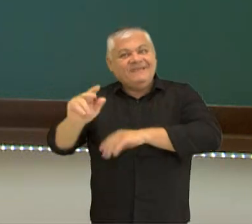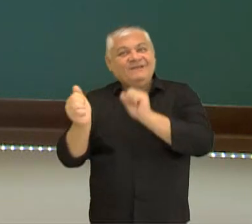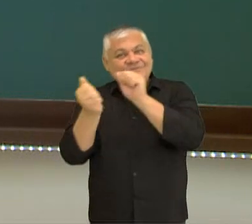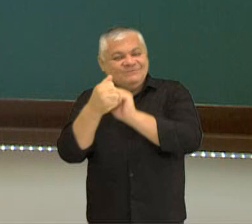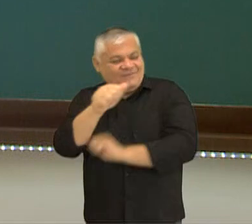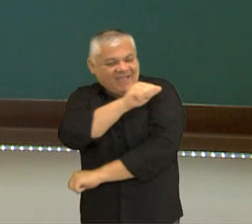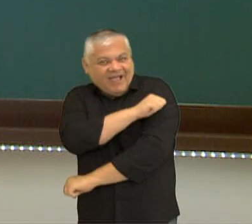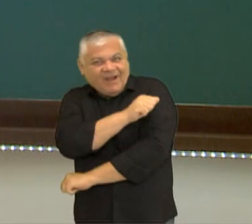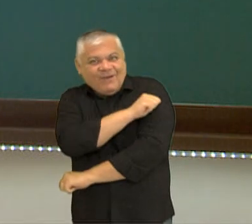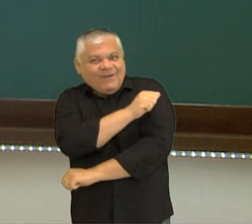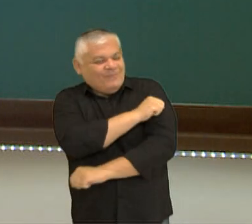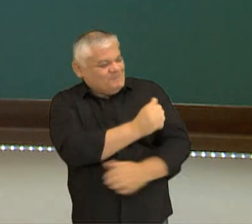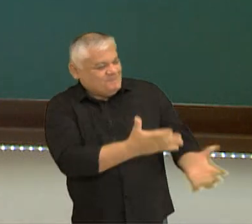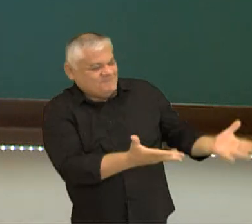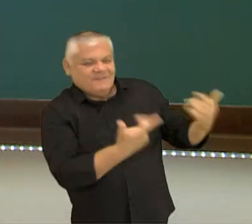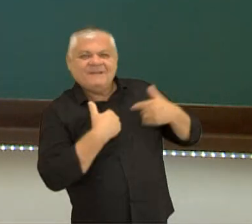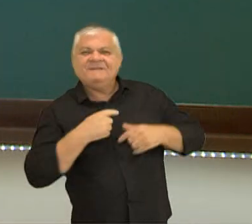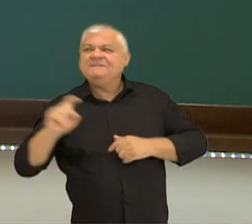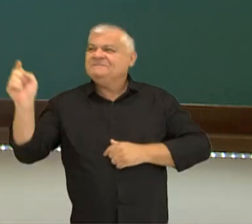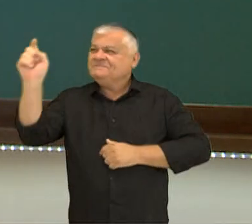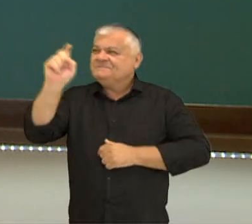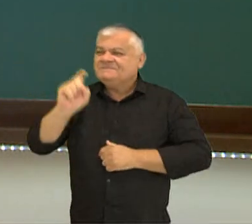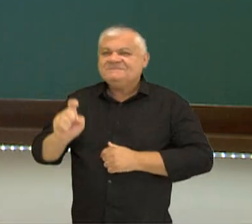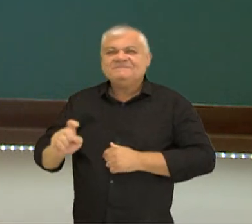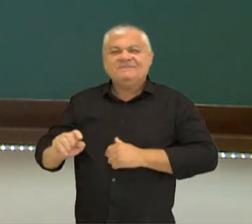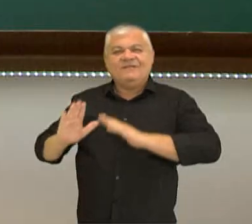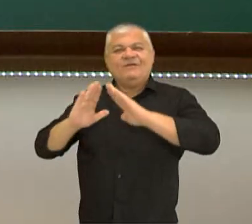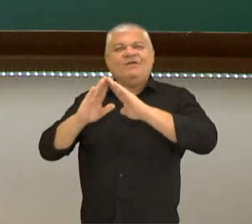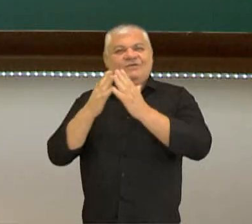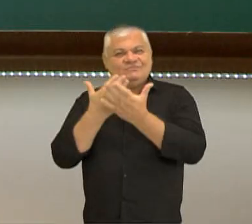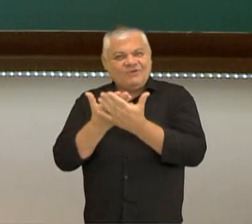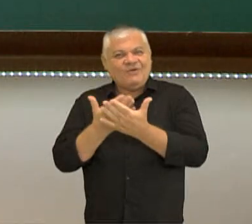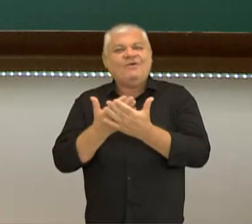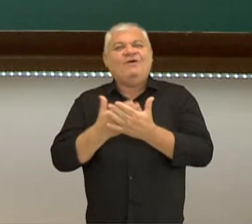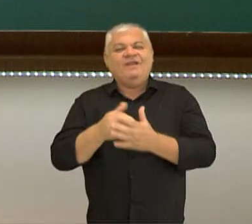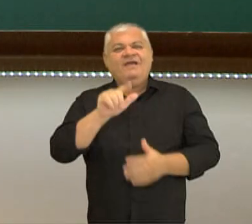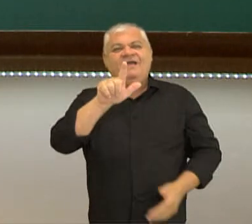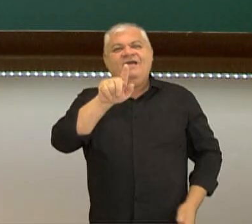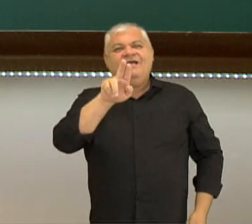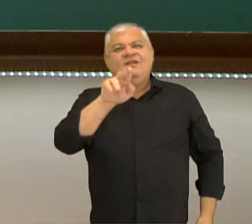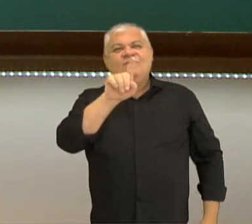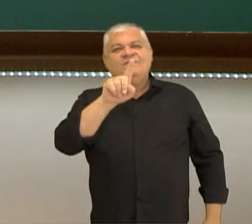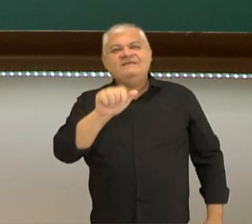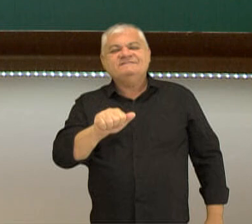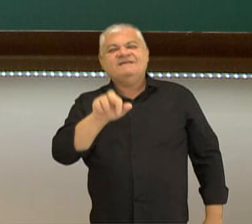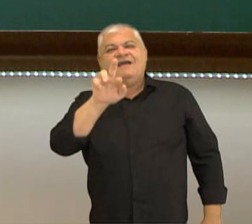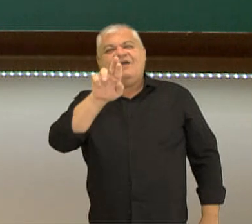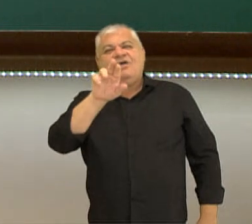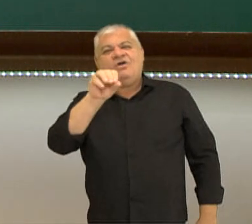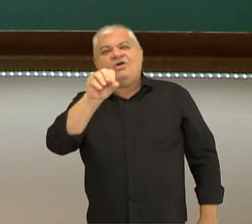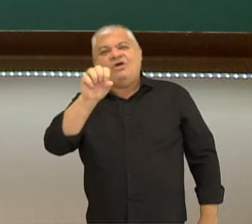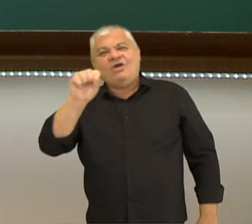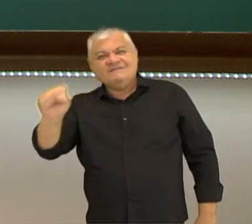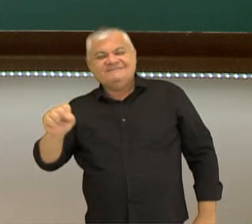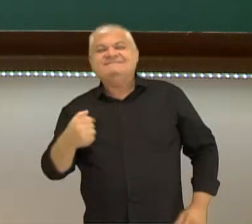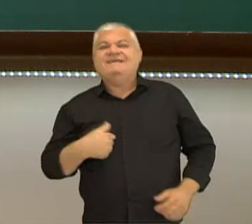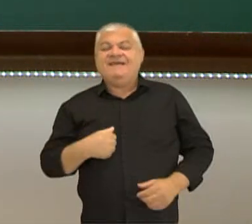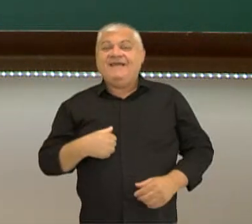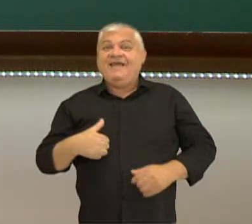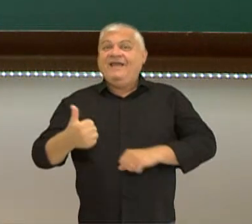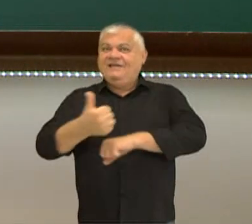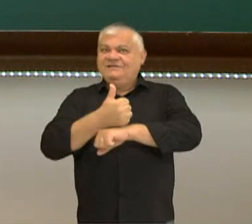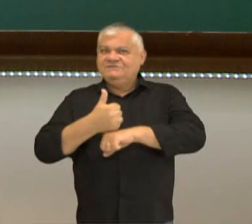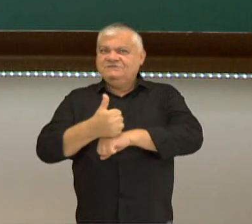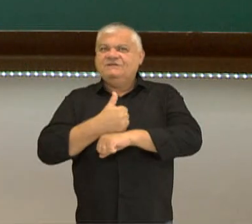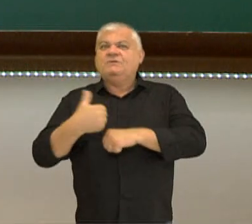do colégio e ela está lá no Colégio Luiza Ross, lá no salão do colégio, né? E a diretora tem